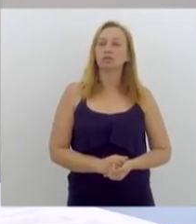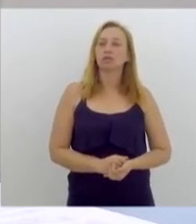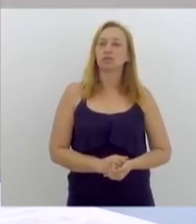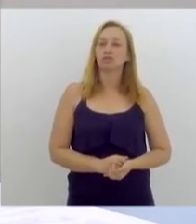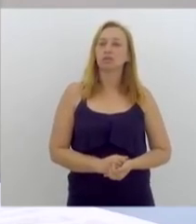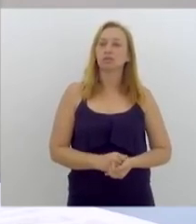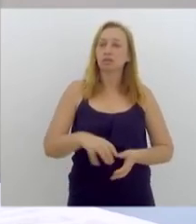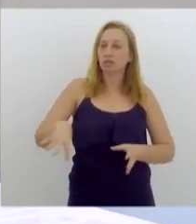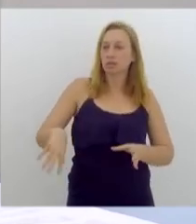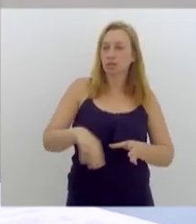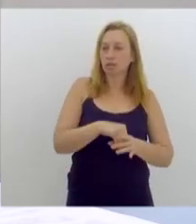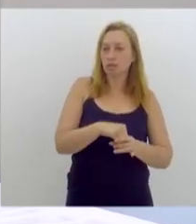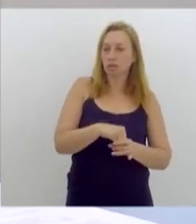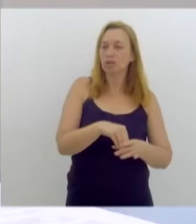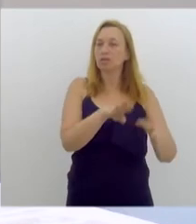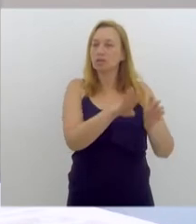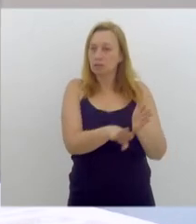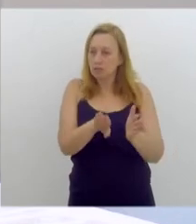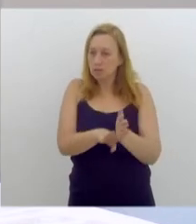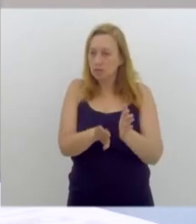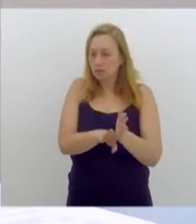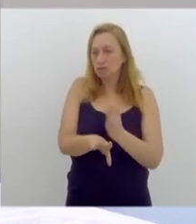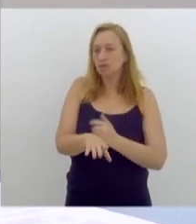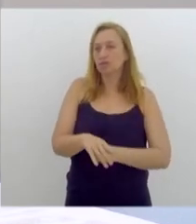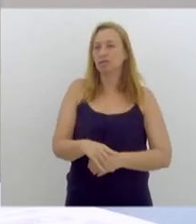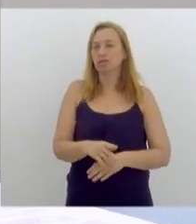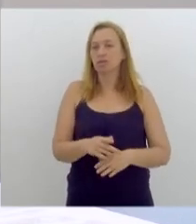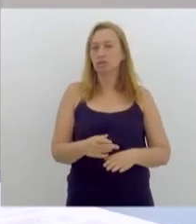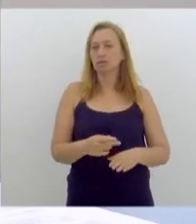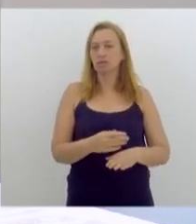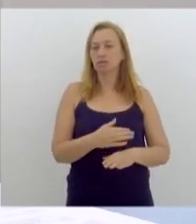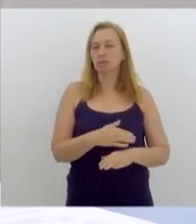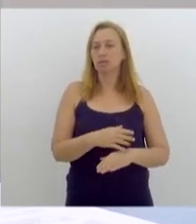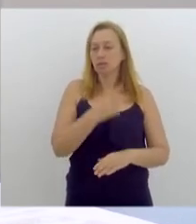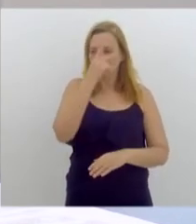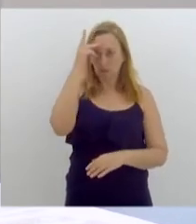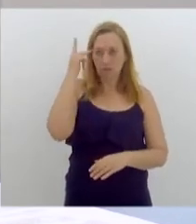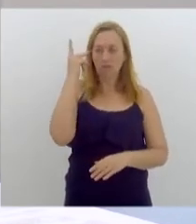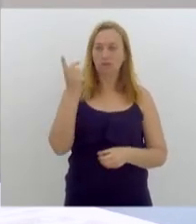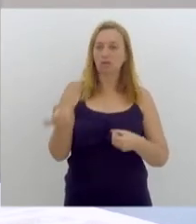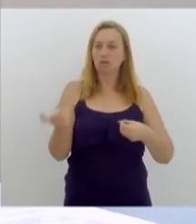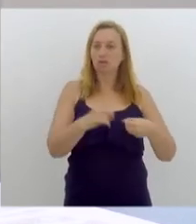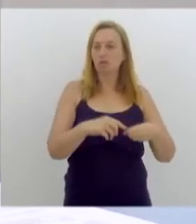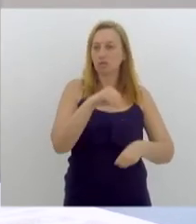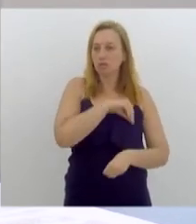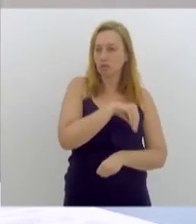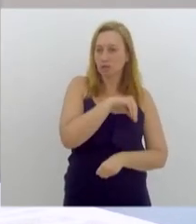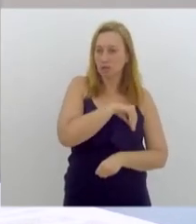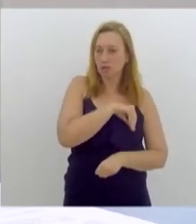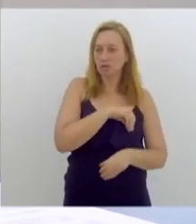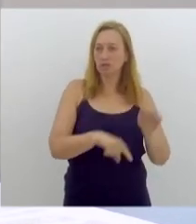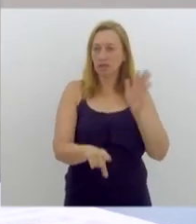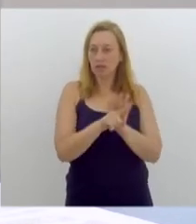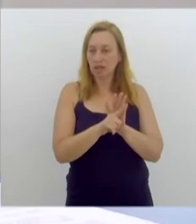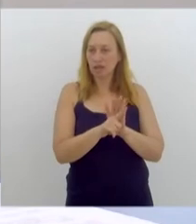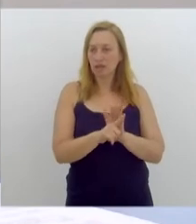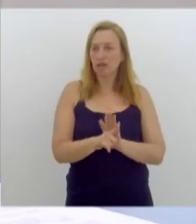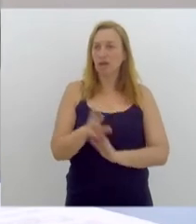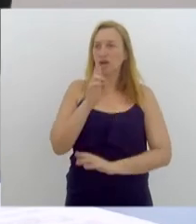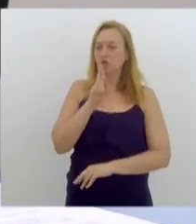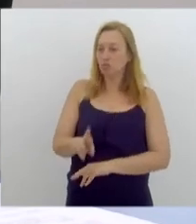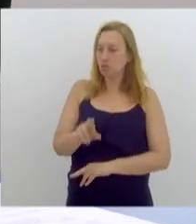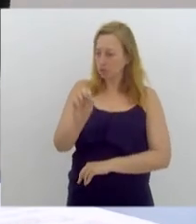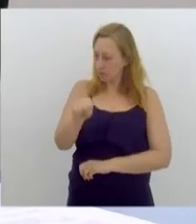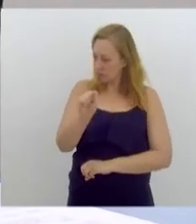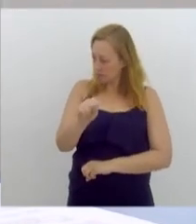estava incluso na despesa de pessoal a reposição salarial da Lei e a resposta foi